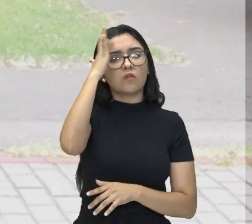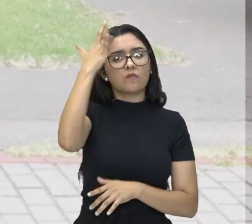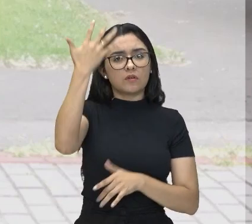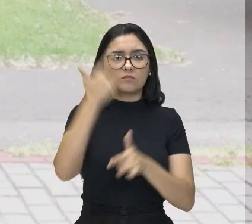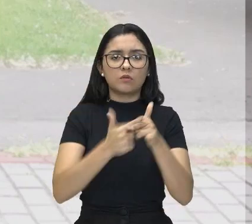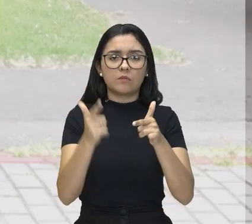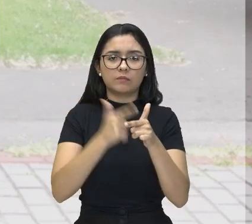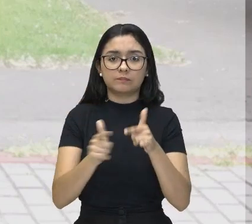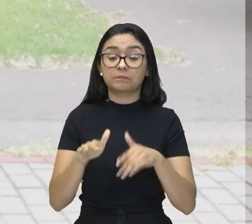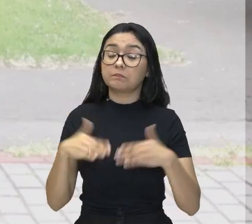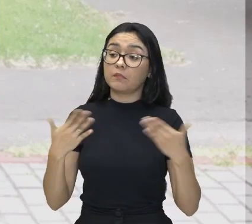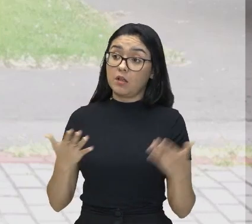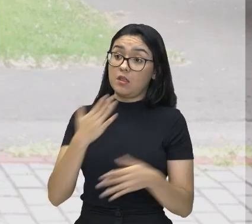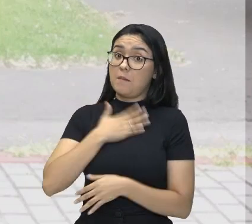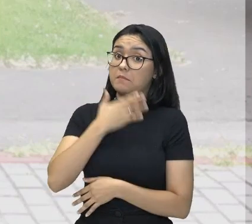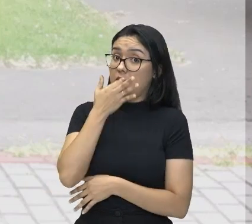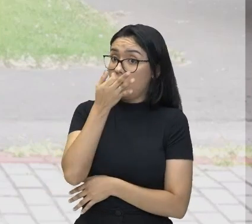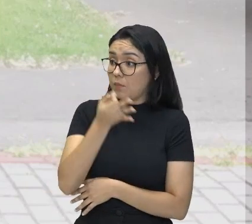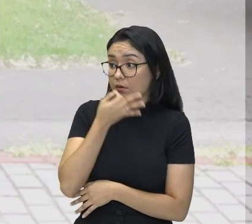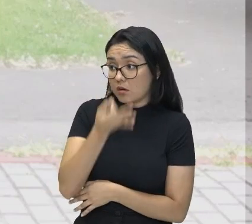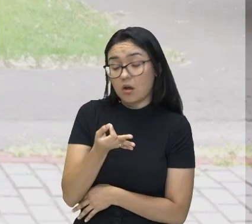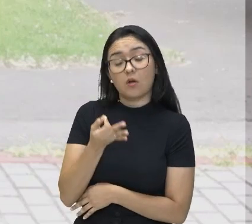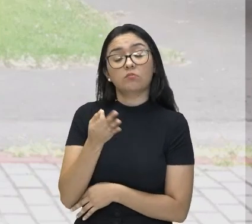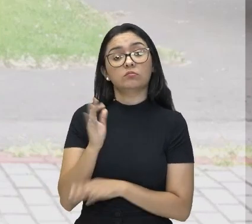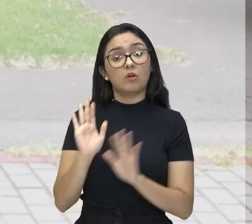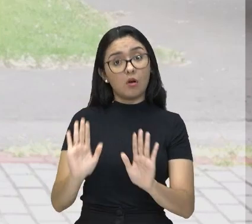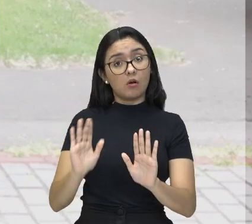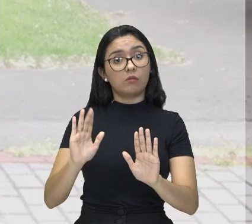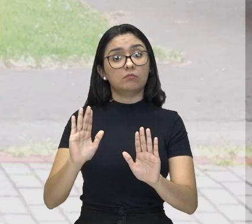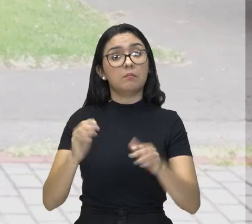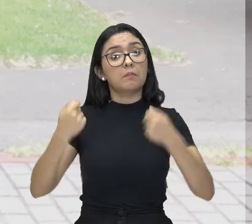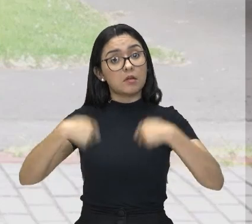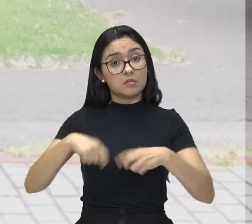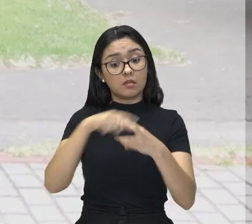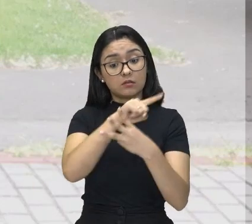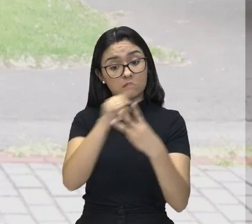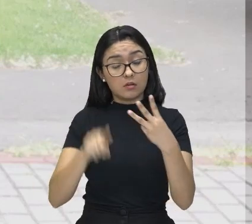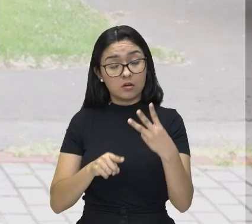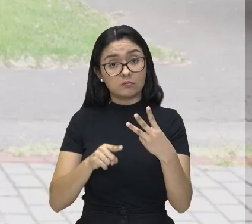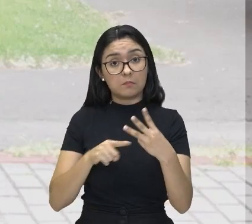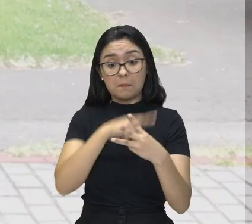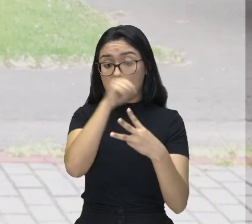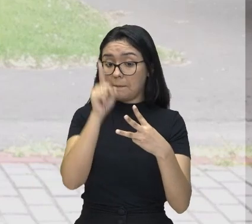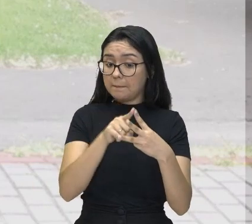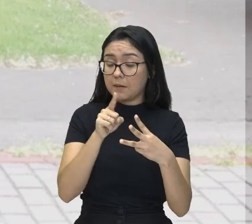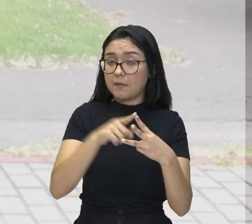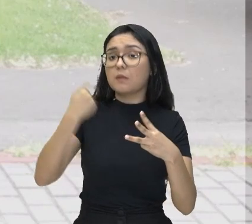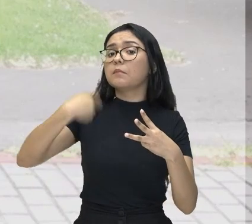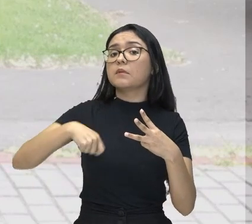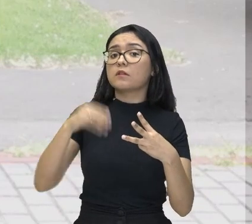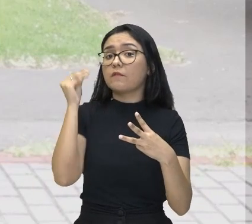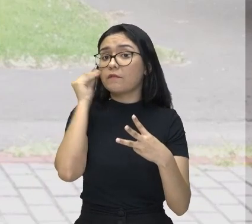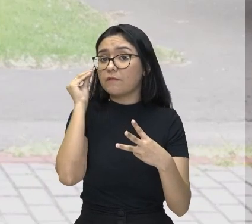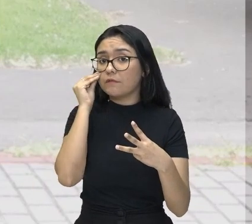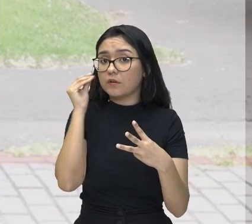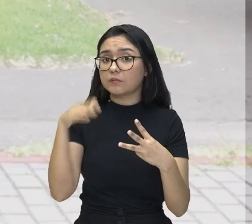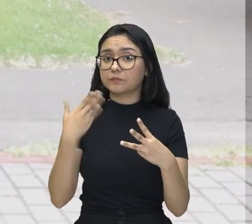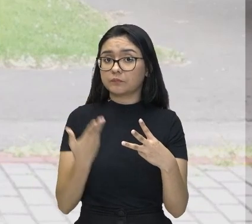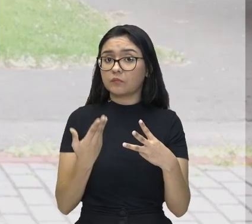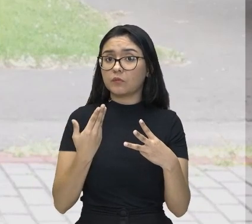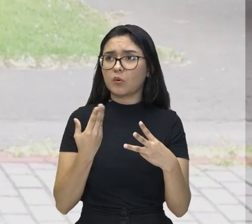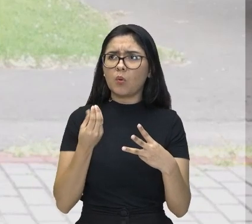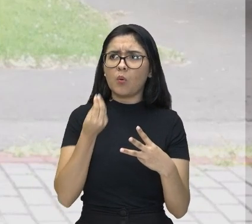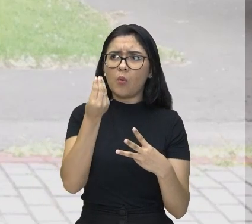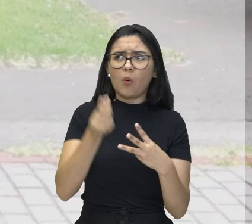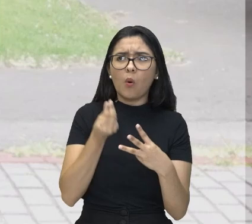Olha, gente, na minha visão, tá? Eu acho que a gente precisa considerar 3 pontos. Primeiro, a gente tem que ver ali a exploração inicial